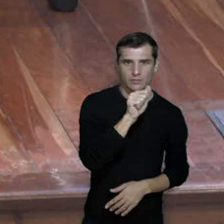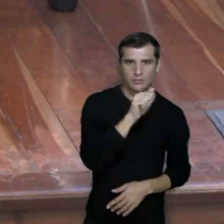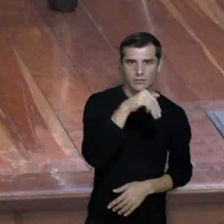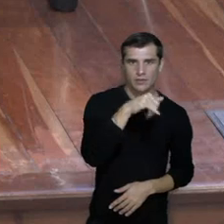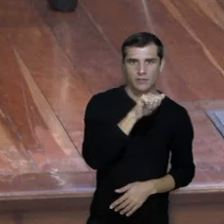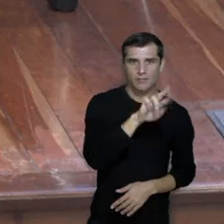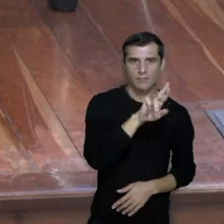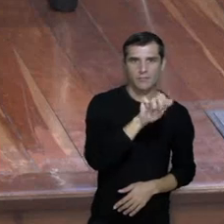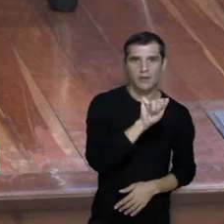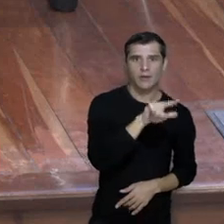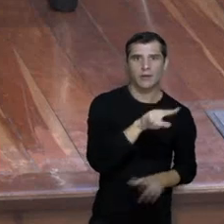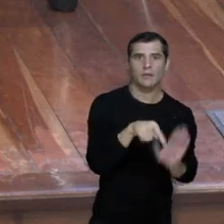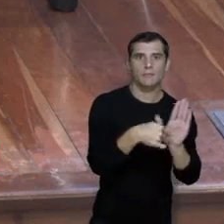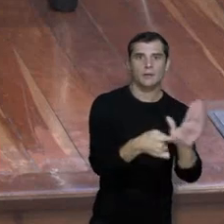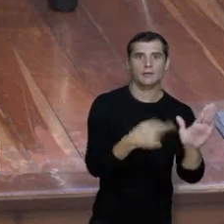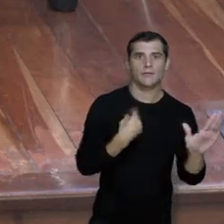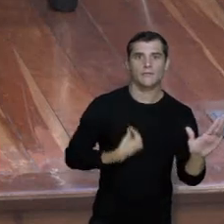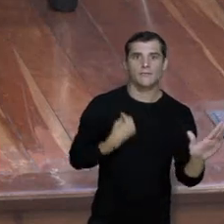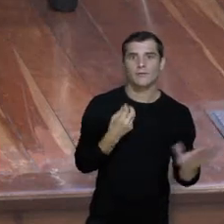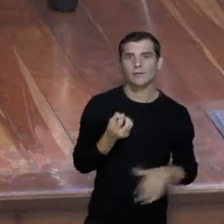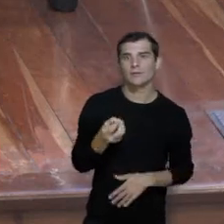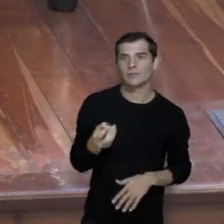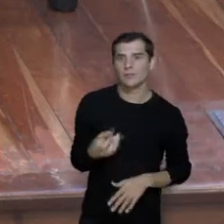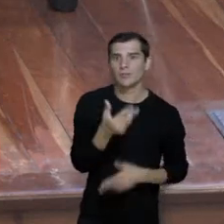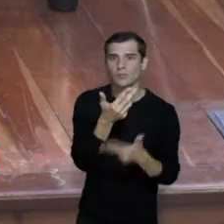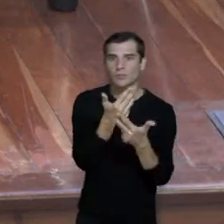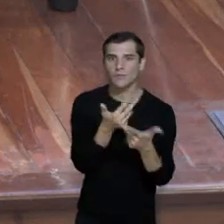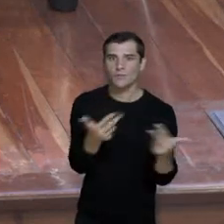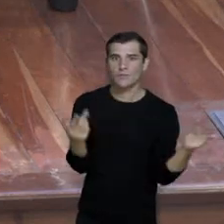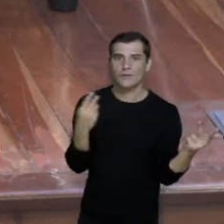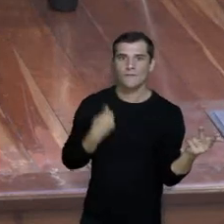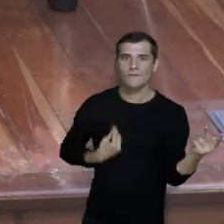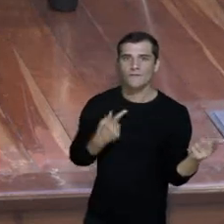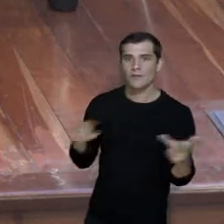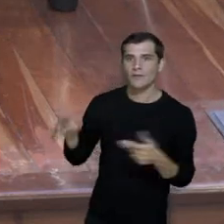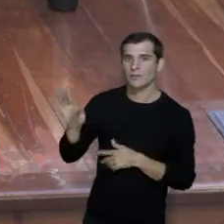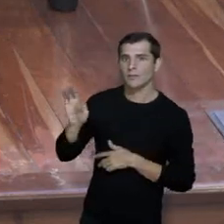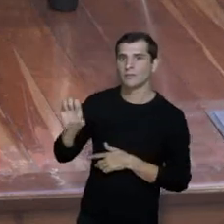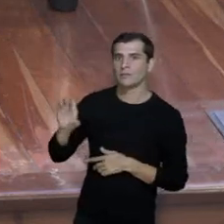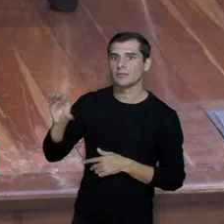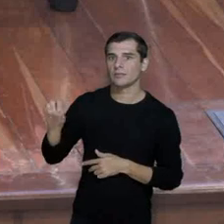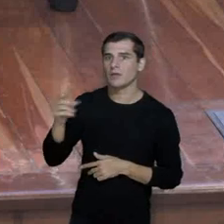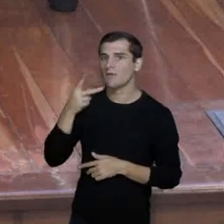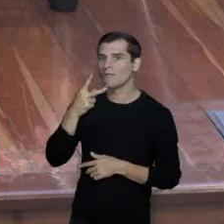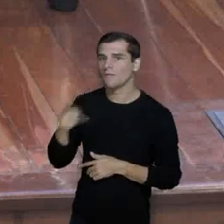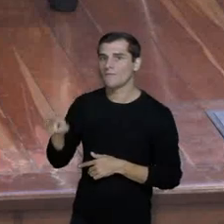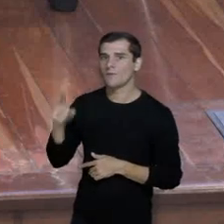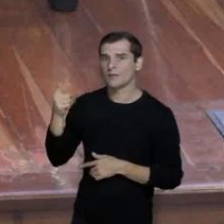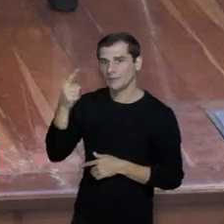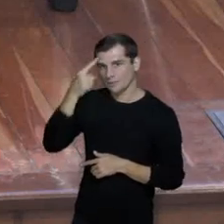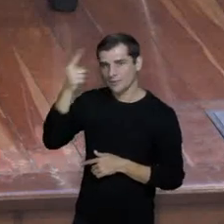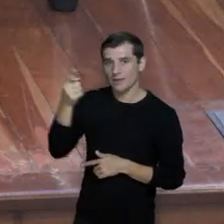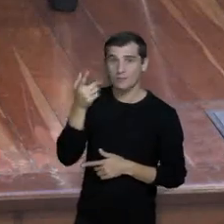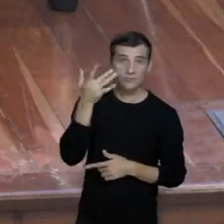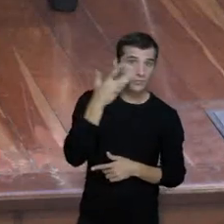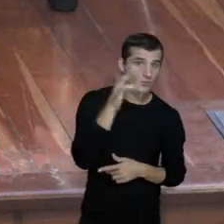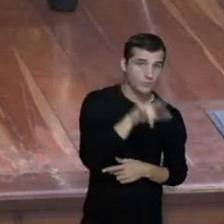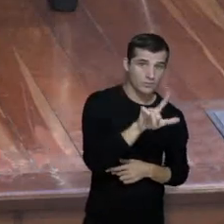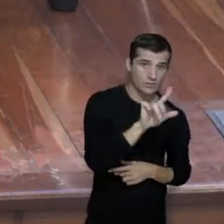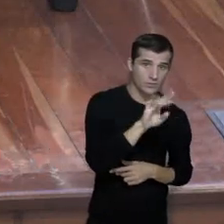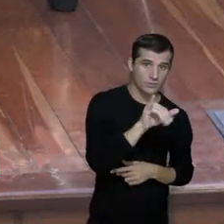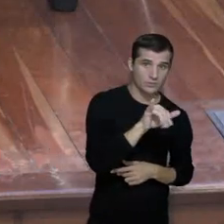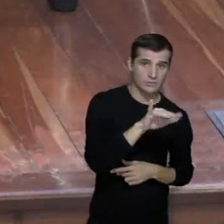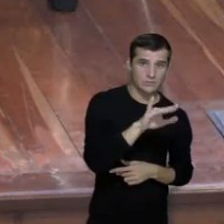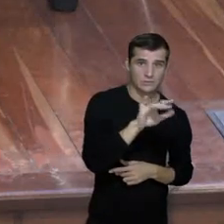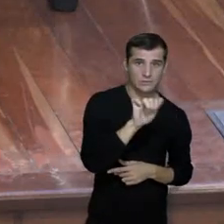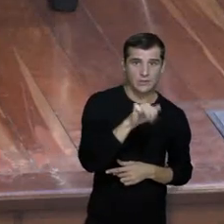numa vai ter novidade aí ô gadot o Teco lançou uma ideia aqui Luciano Não sei se está sabendo mas ele já tá envolvido